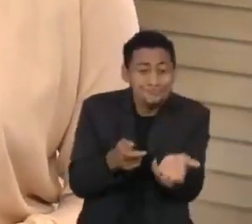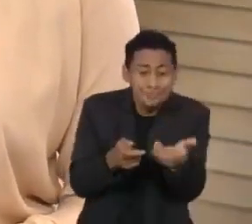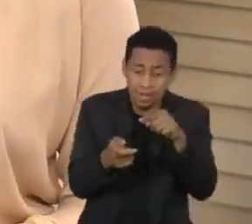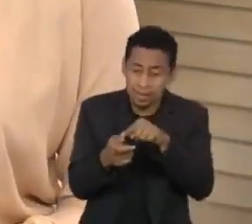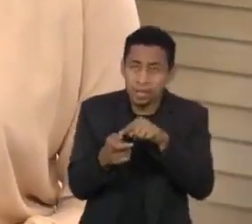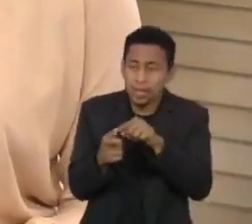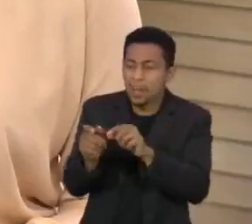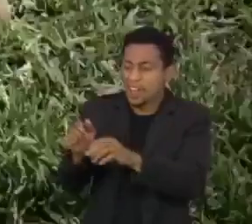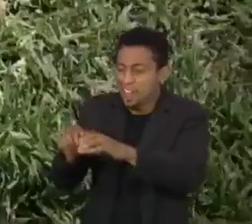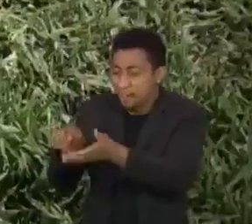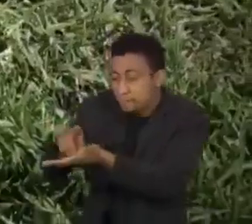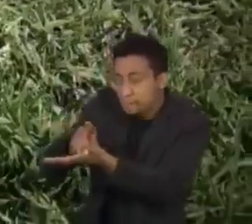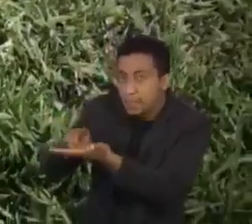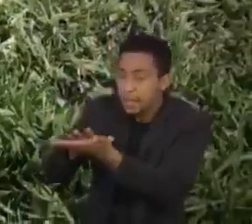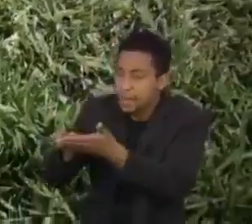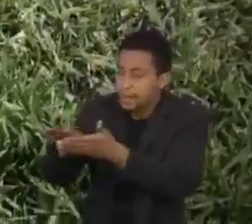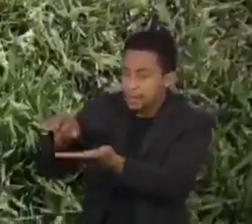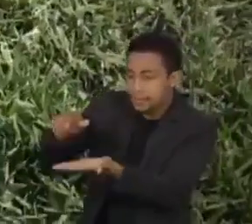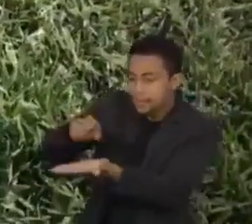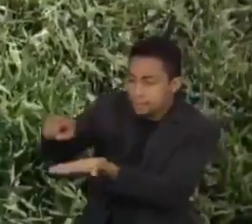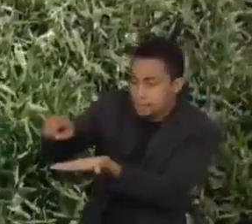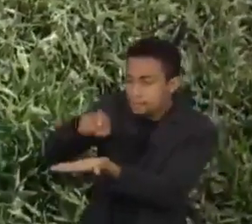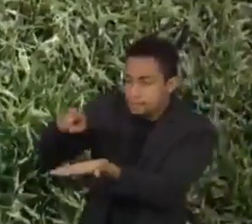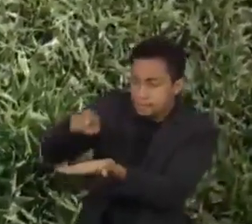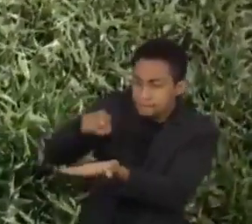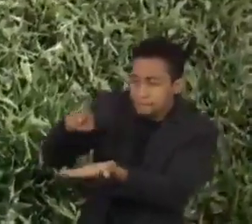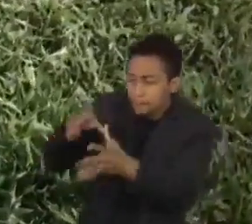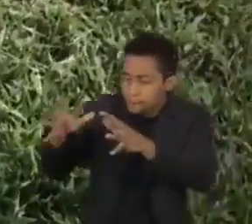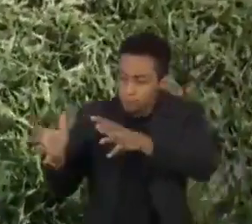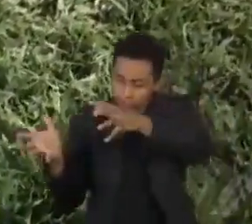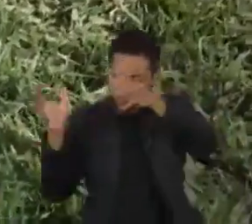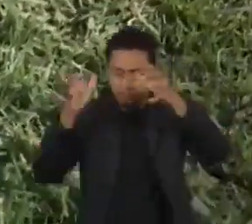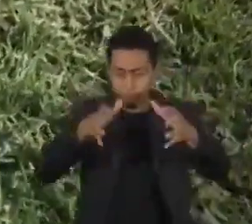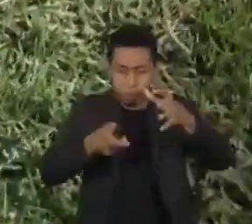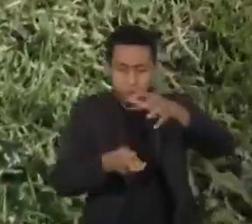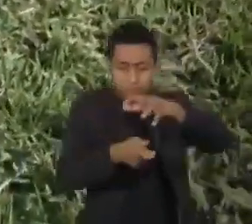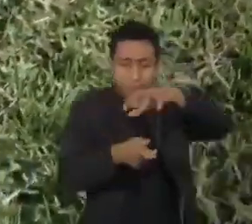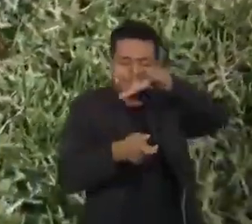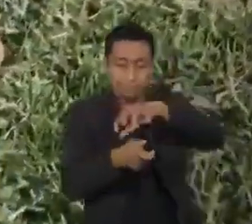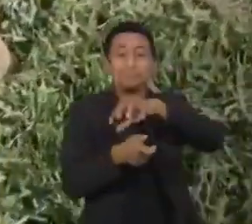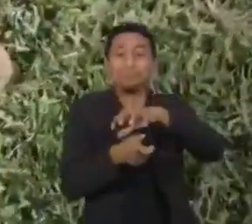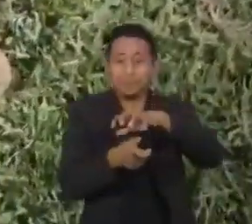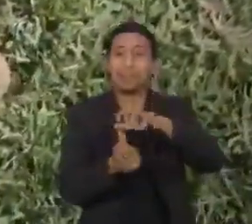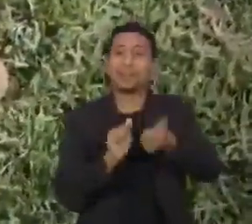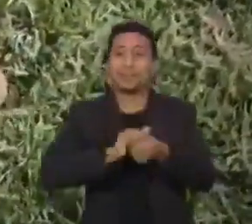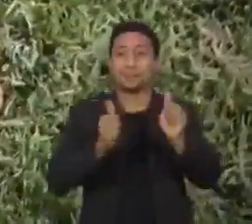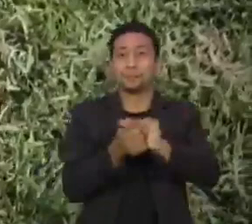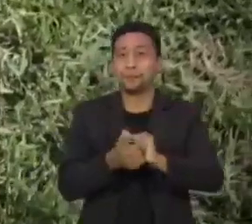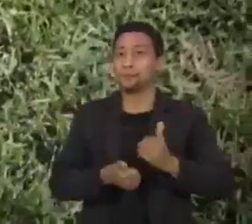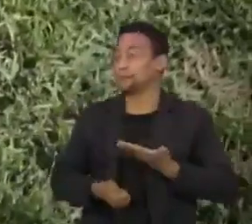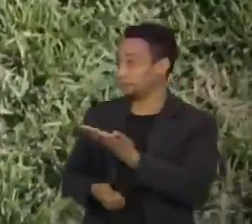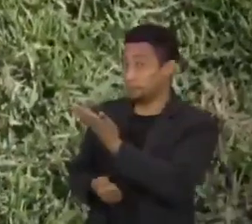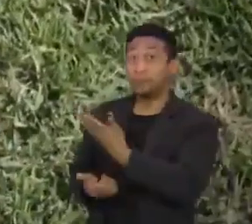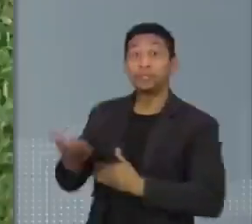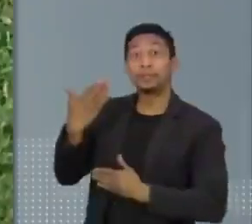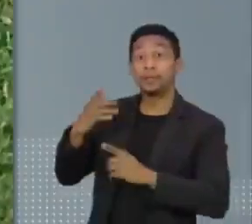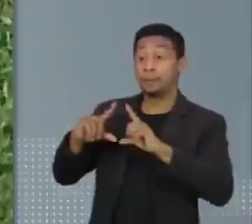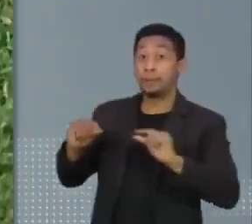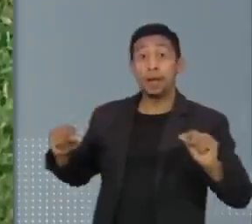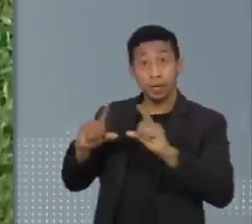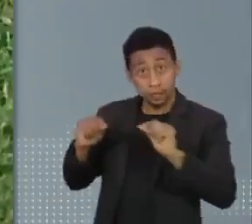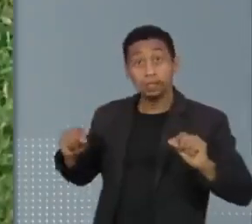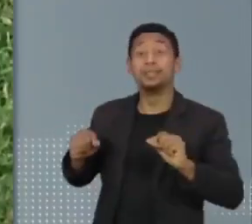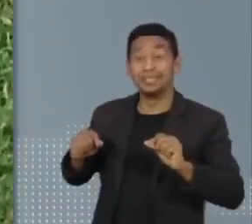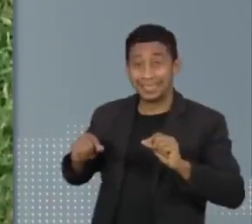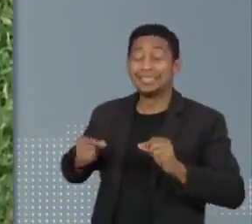designer de Mato Grosso. A Jabuti Fred perdeu o casco num incêndio florestal em Brasília há 6 anos.